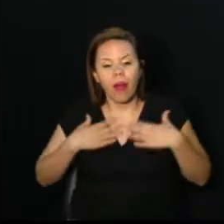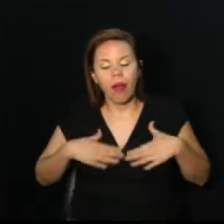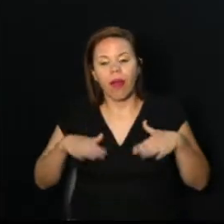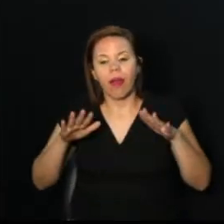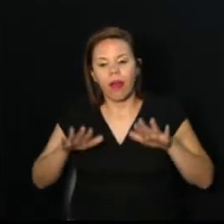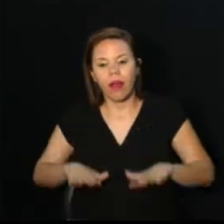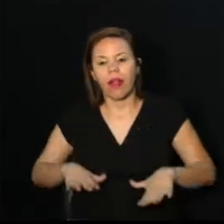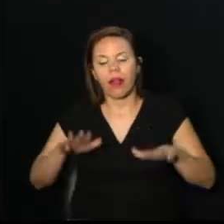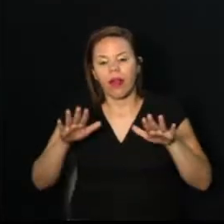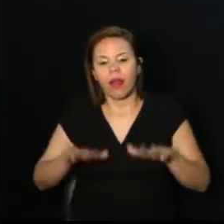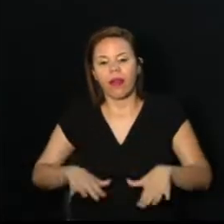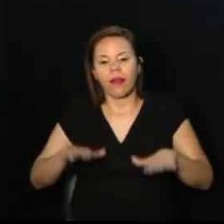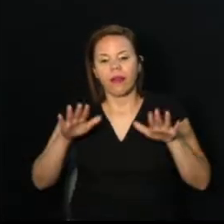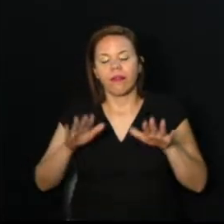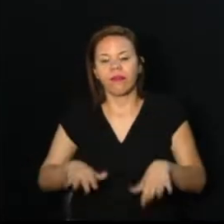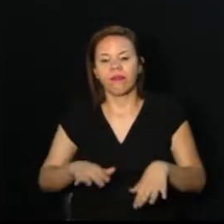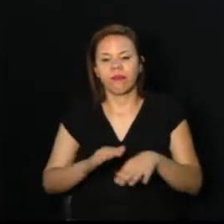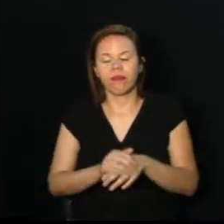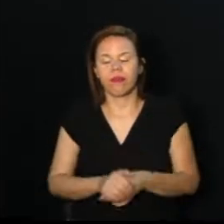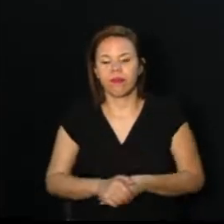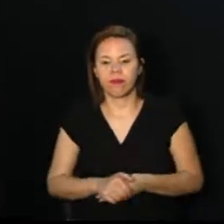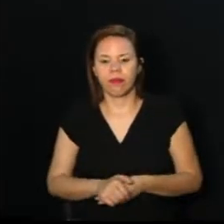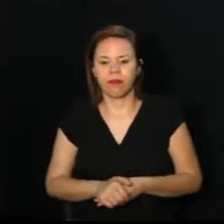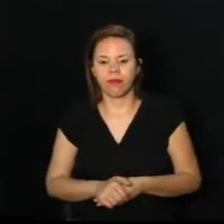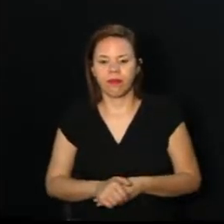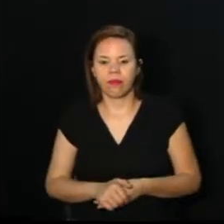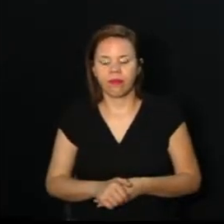uma maneira muito mais